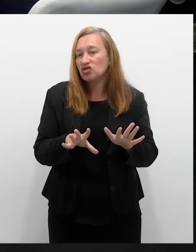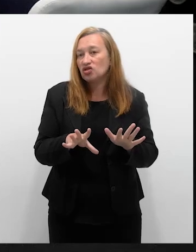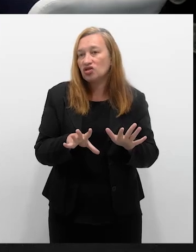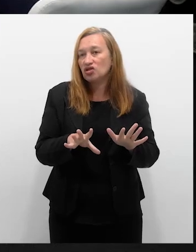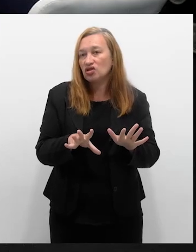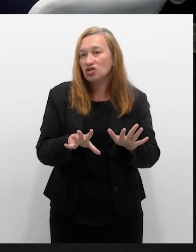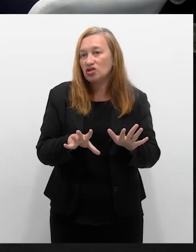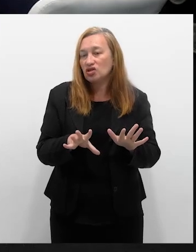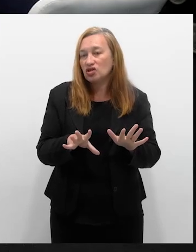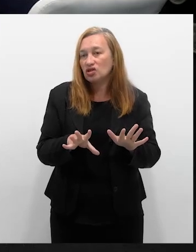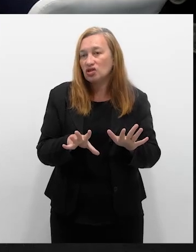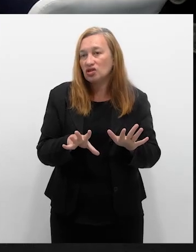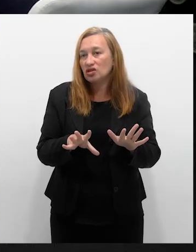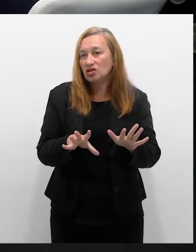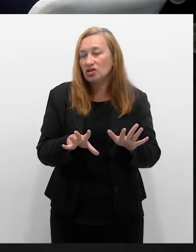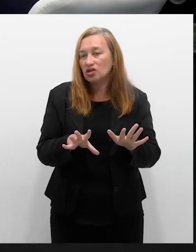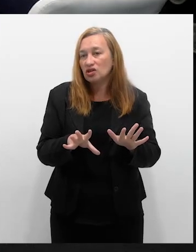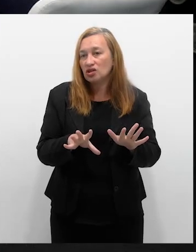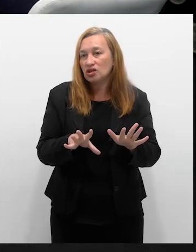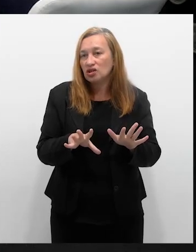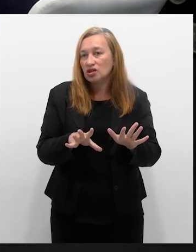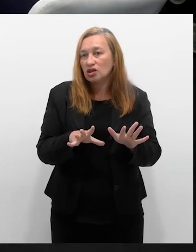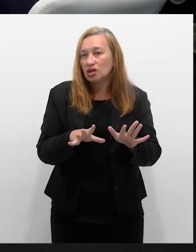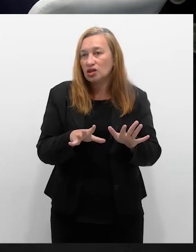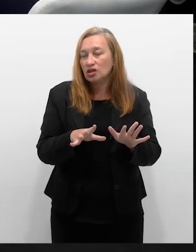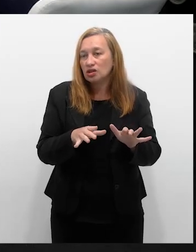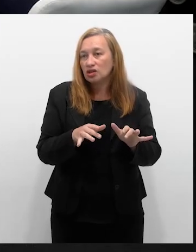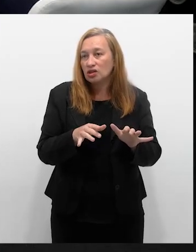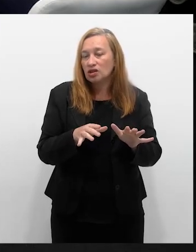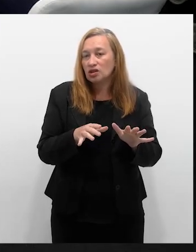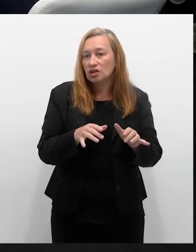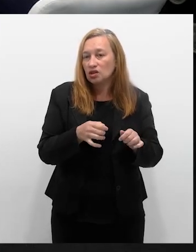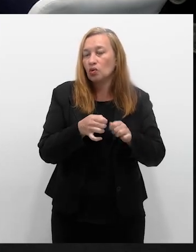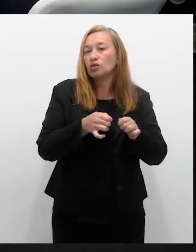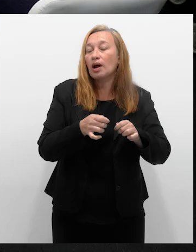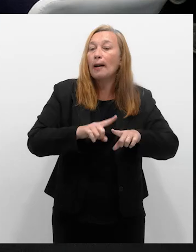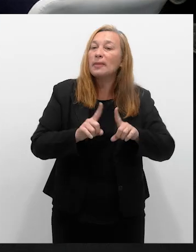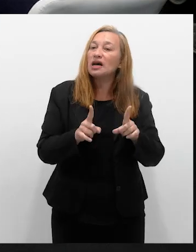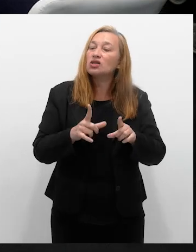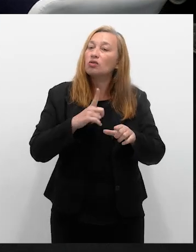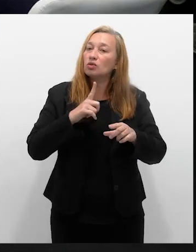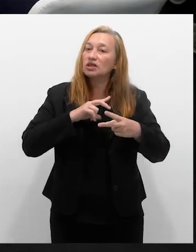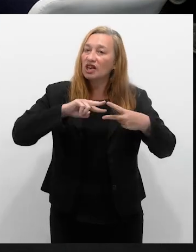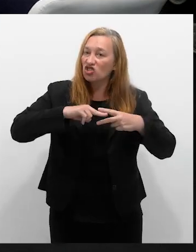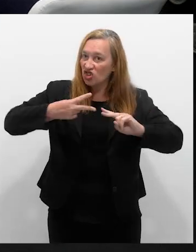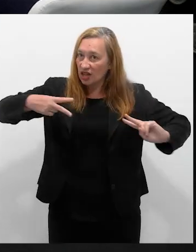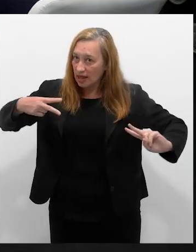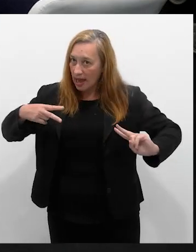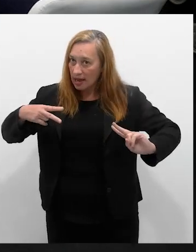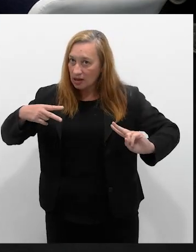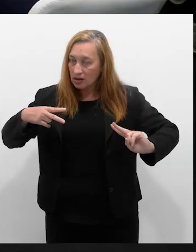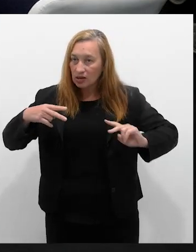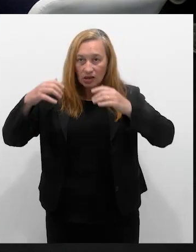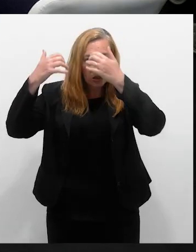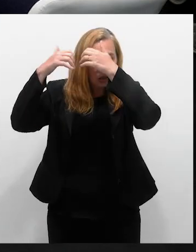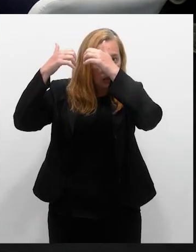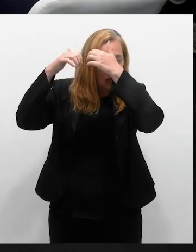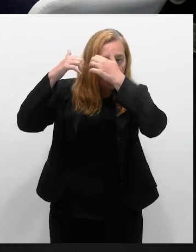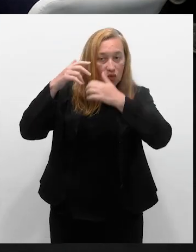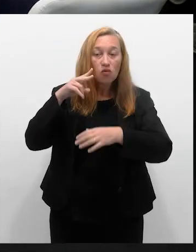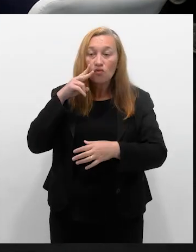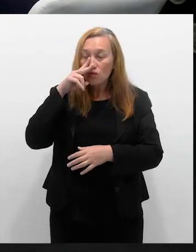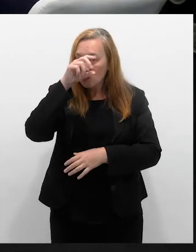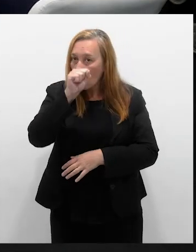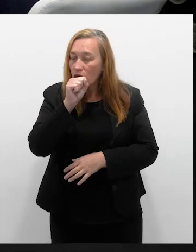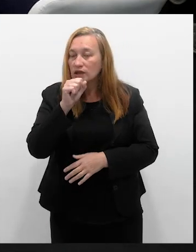para caracterizar o transtorno da personalidade borderline. Mas como ele tem uma base genética e neurobiológica bem